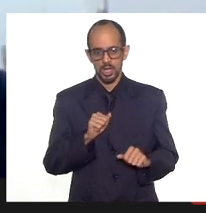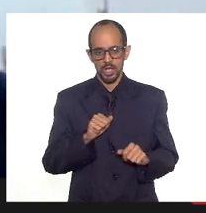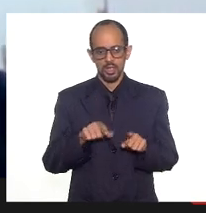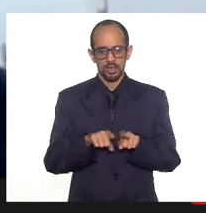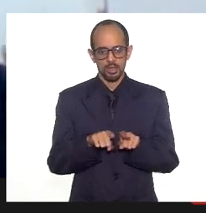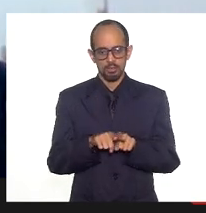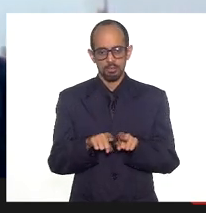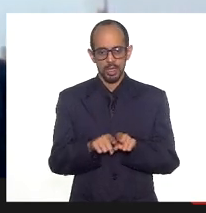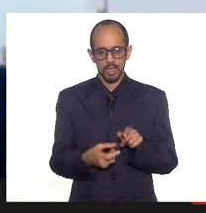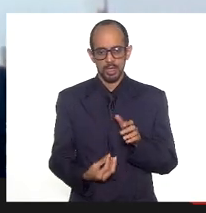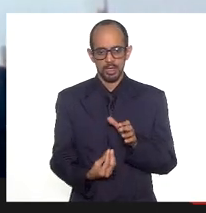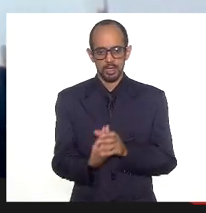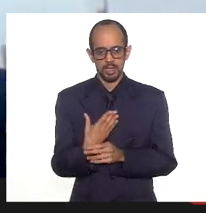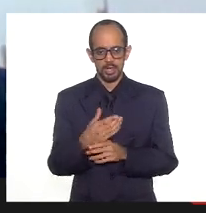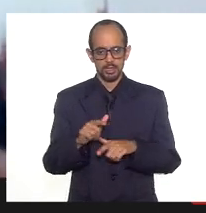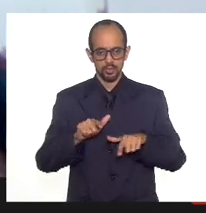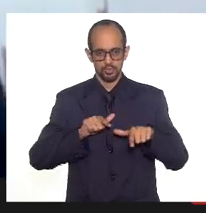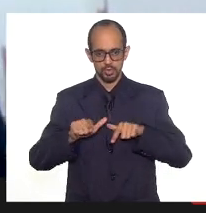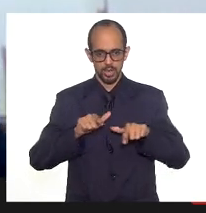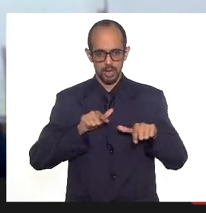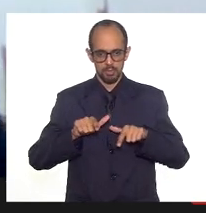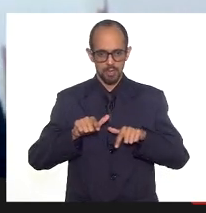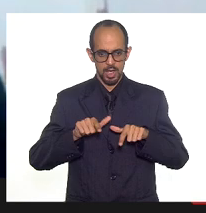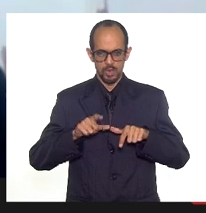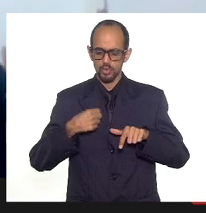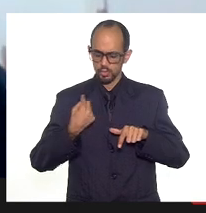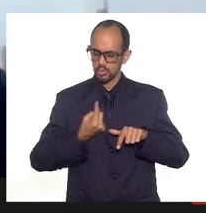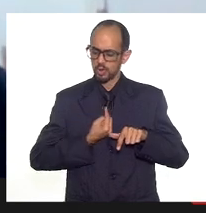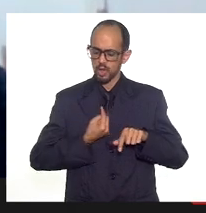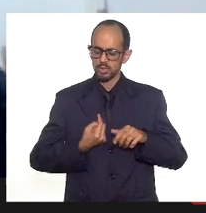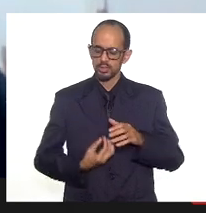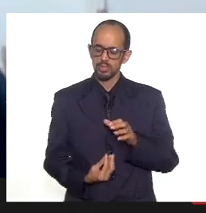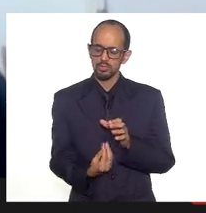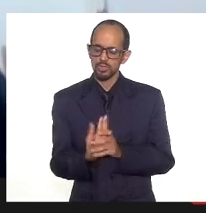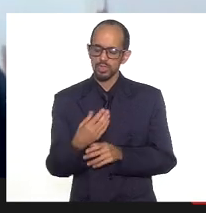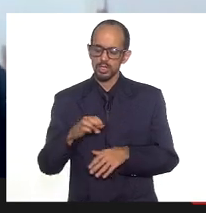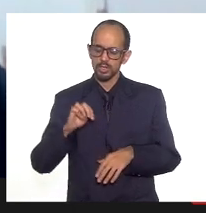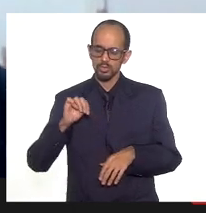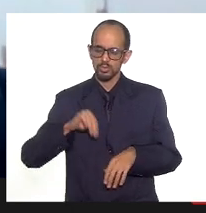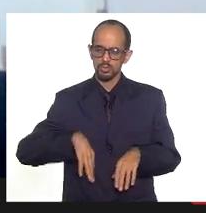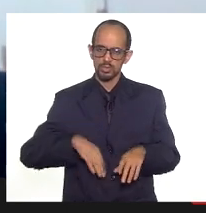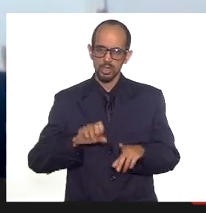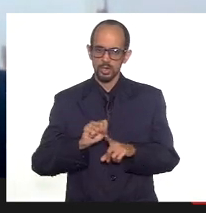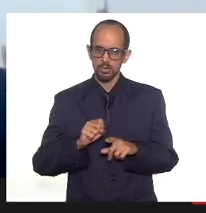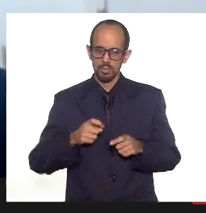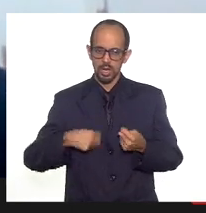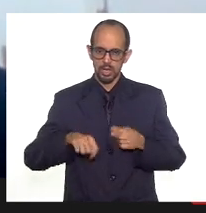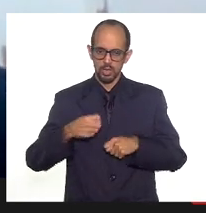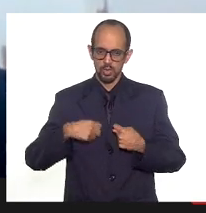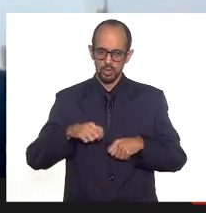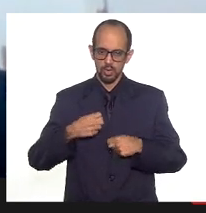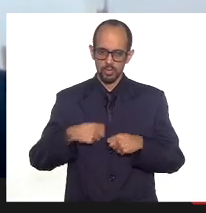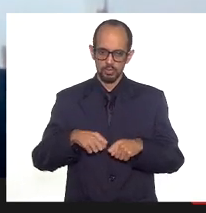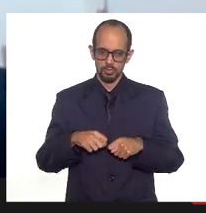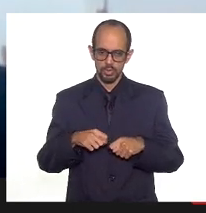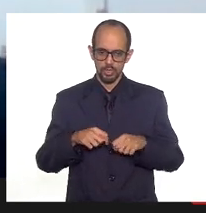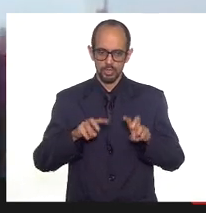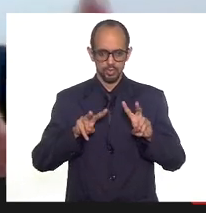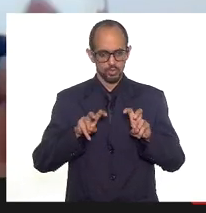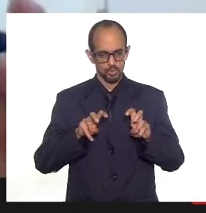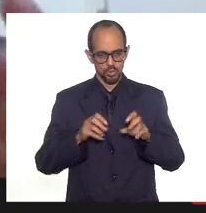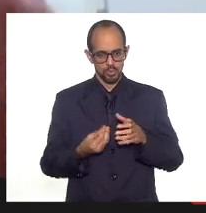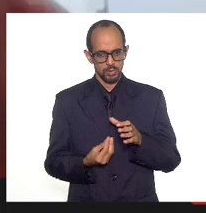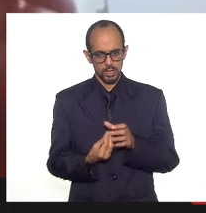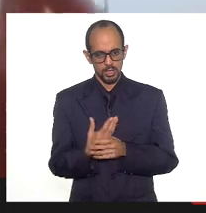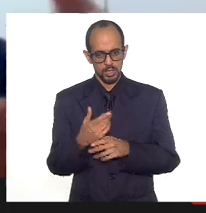emprego e geração de impostos, a gente está, sim, gerando resultados para a economia, né? Em relação de empregos, a